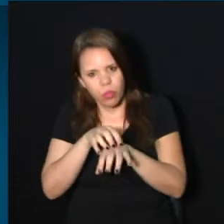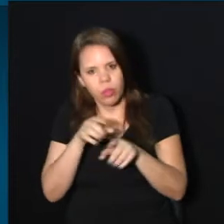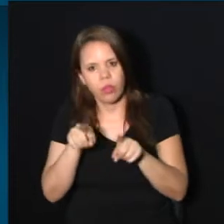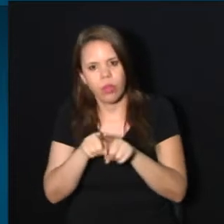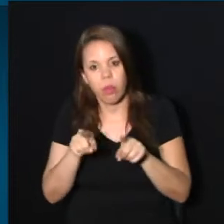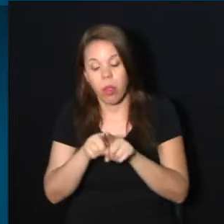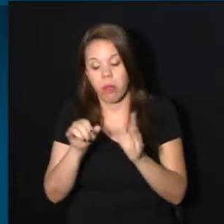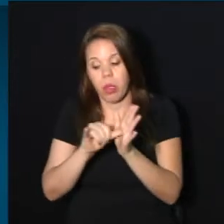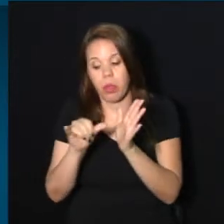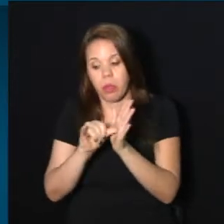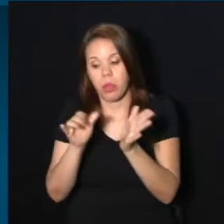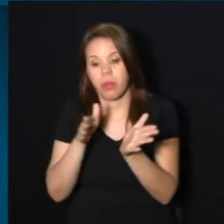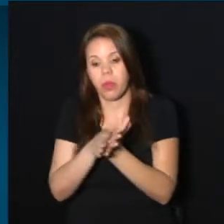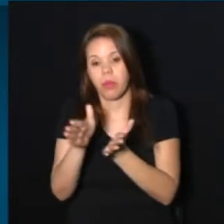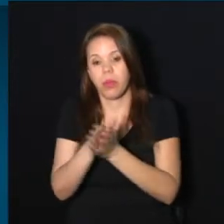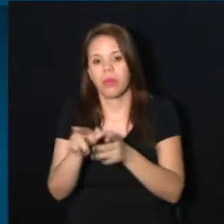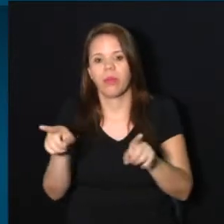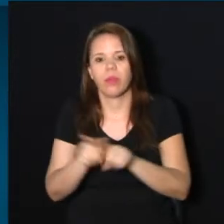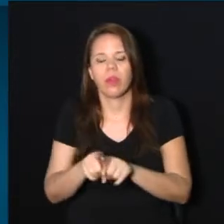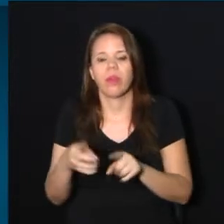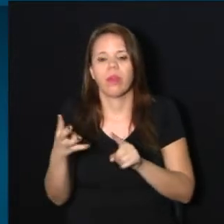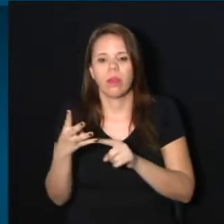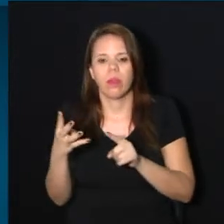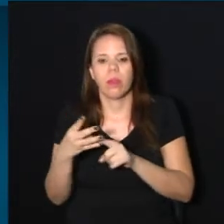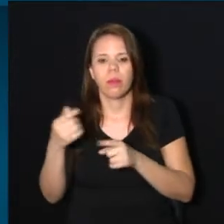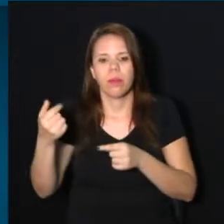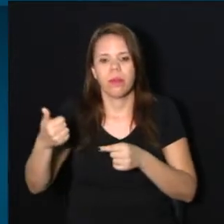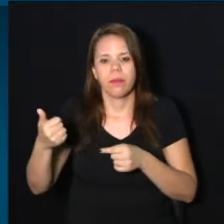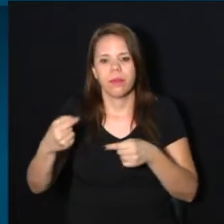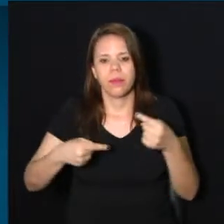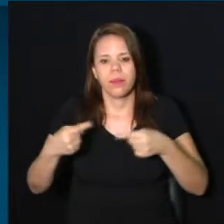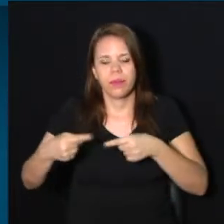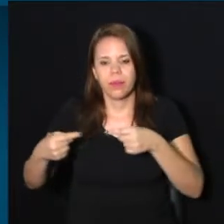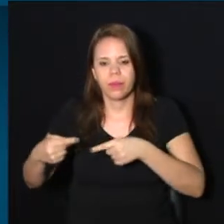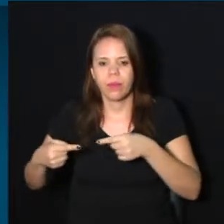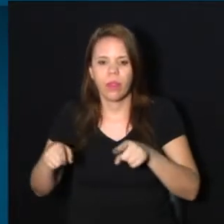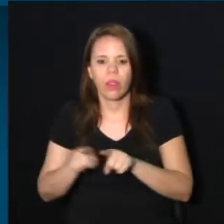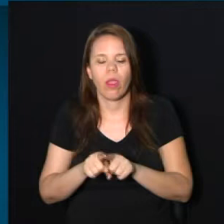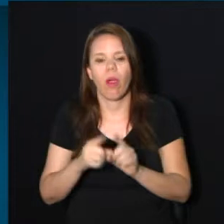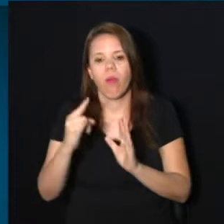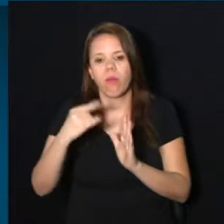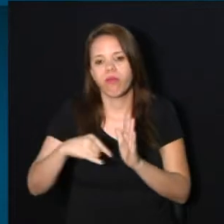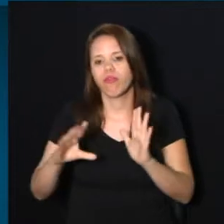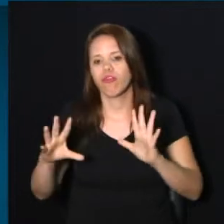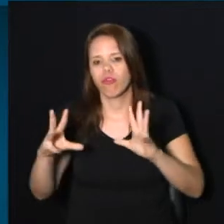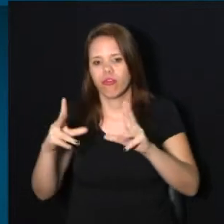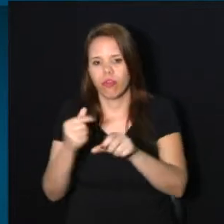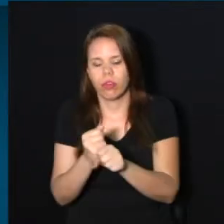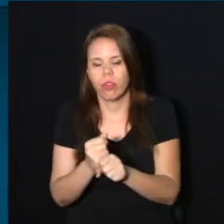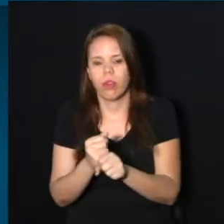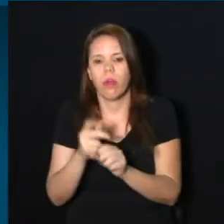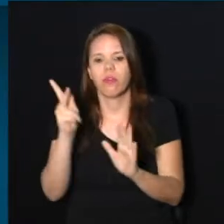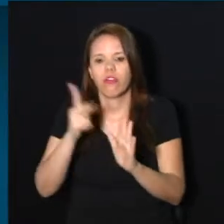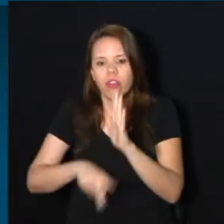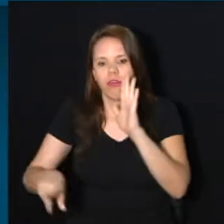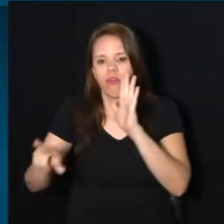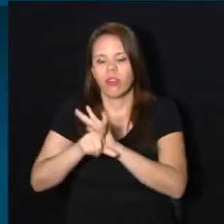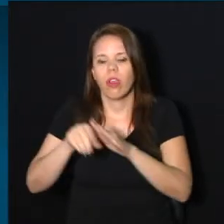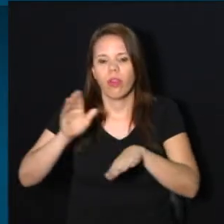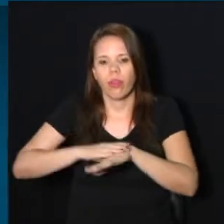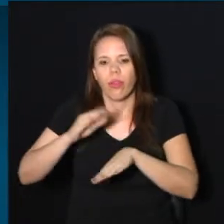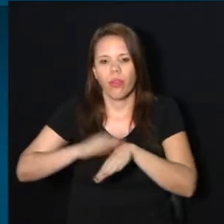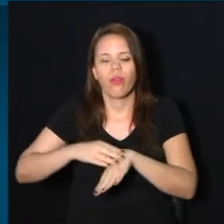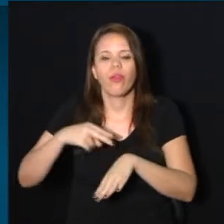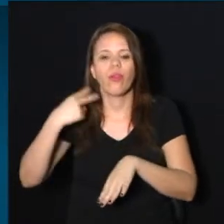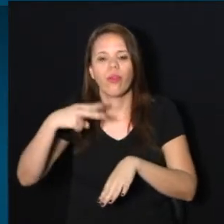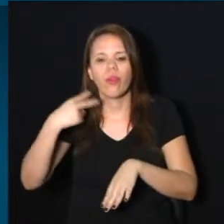Diário Oficial da cidade. O item 4 é a primeira discussão do substitutivo total ao projeto de lei complementar de autoria do